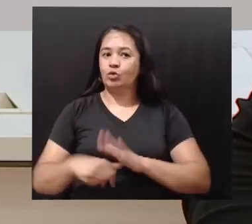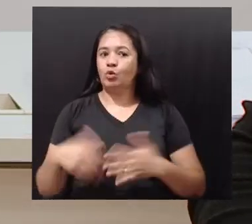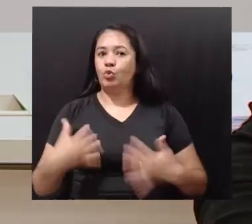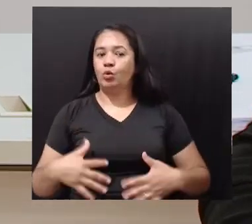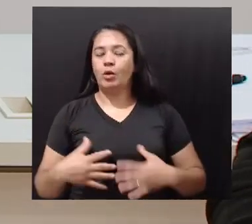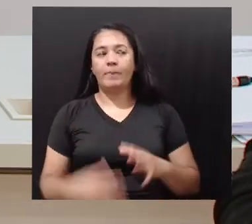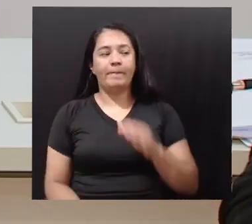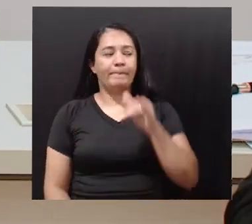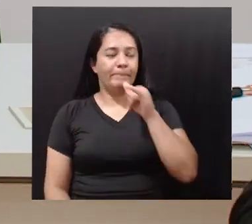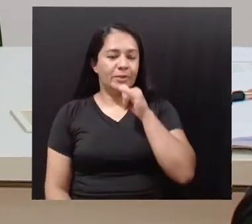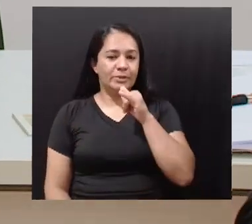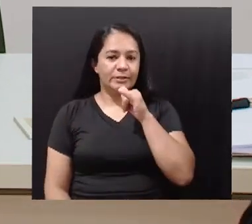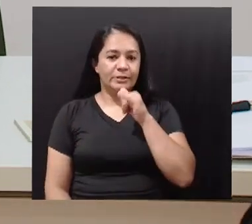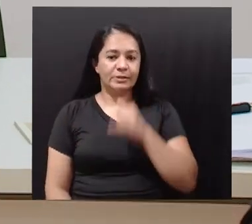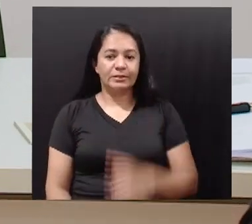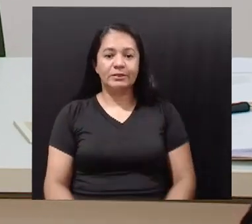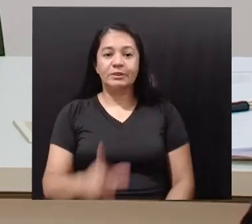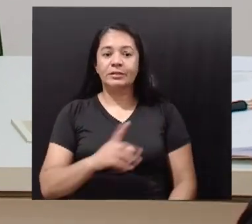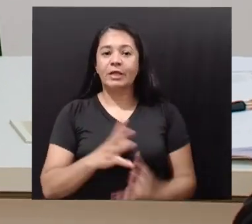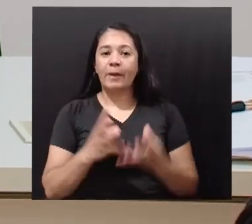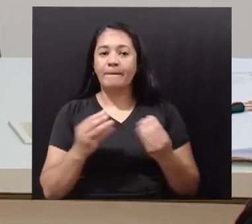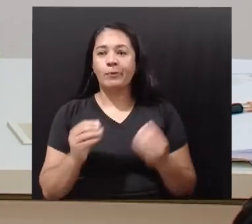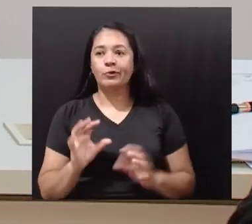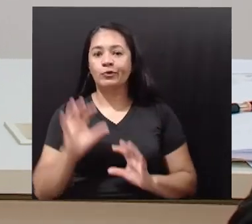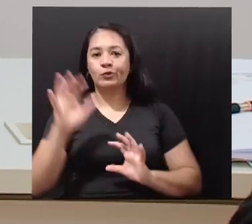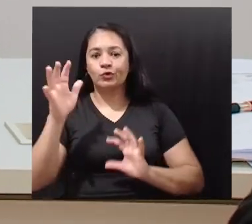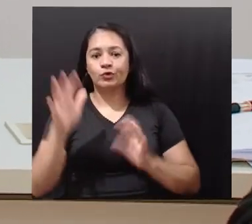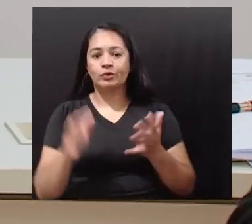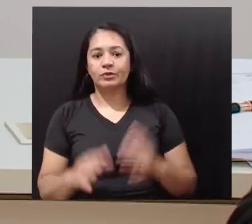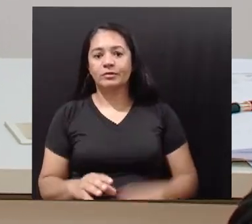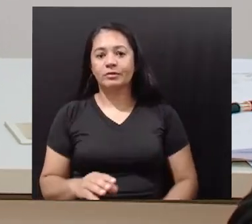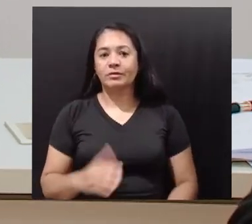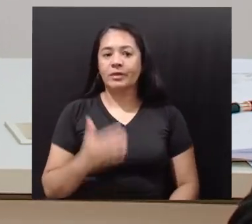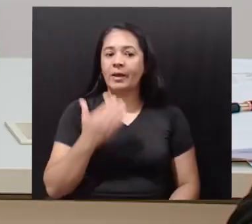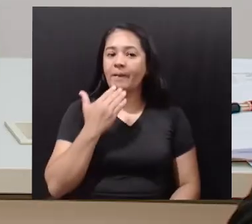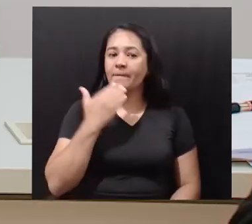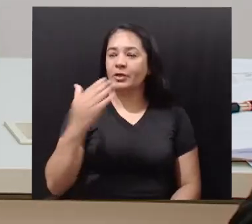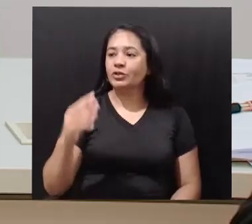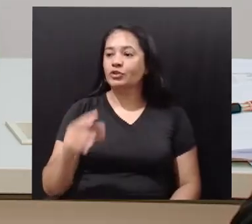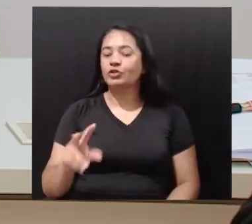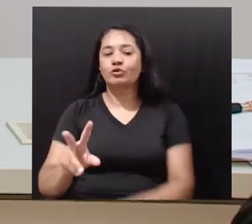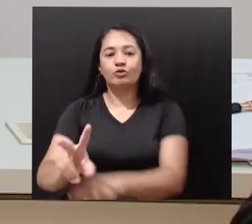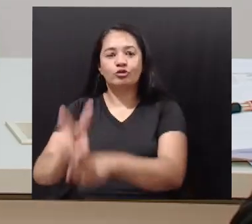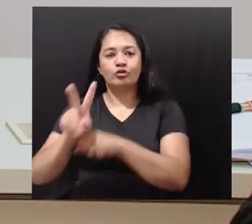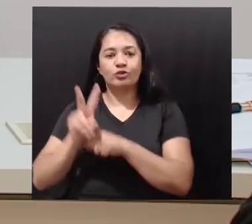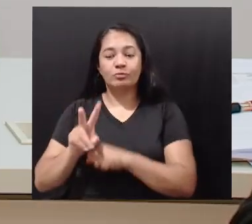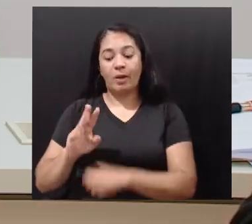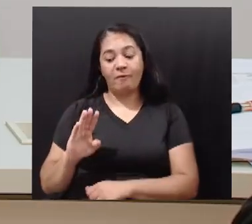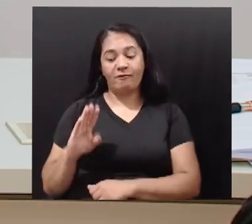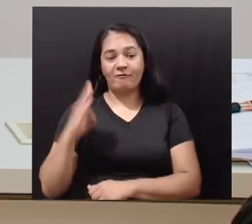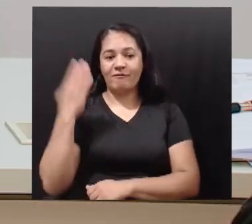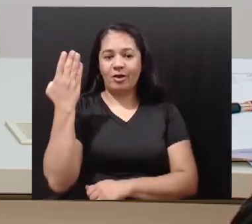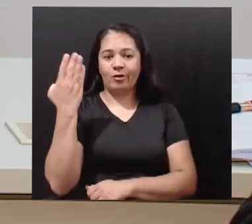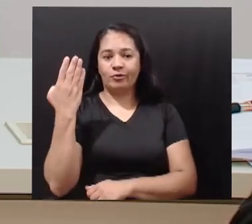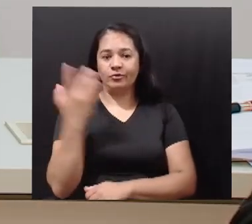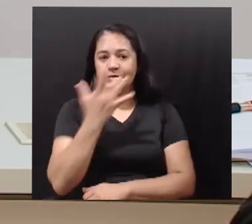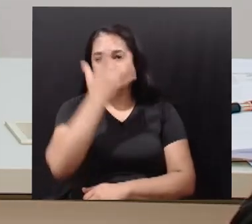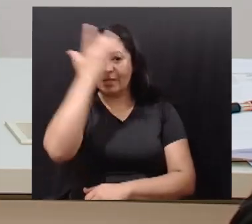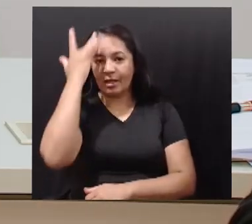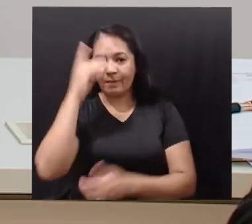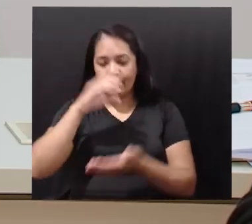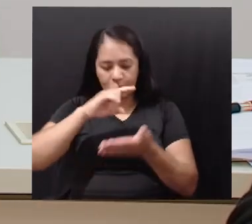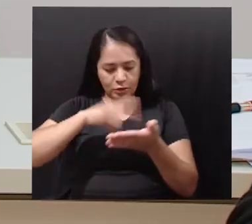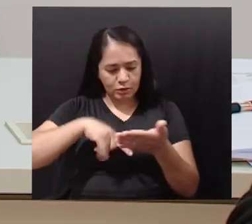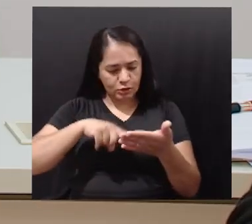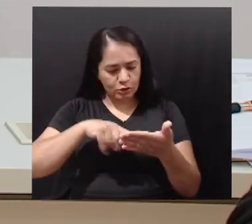existem muitos casos de falso pedido de empréstimo. Então, a pessoa ela recebe o olerite, aí no olerite dela